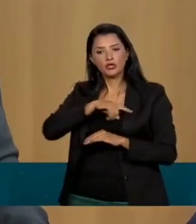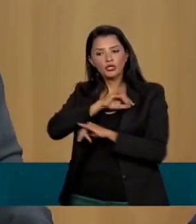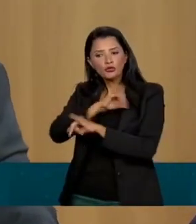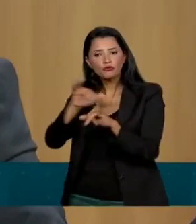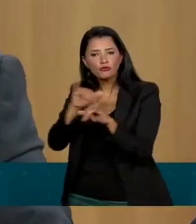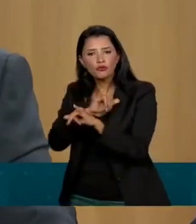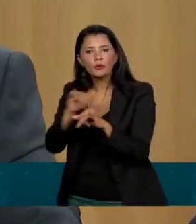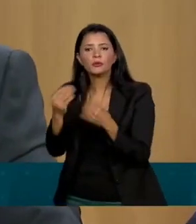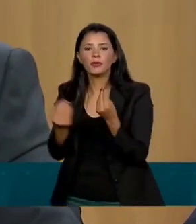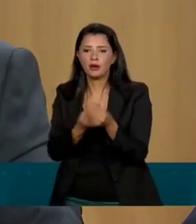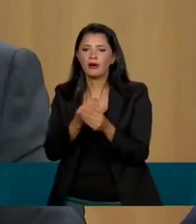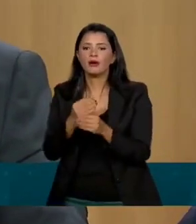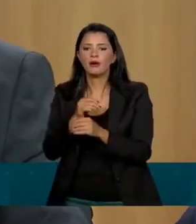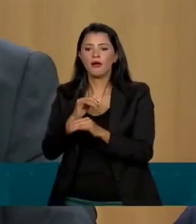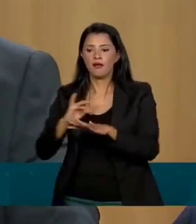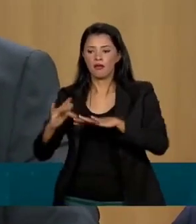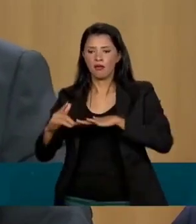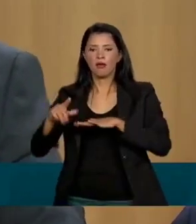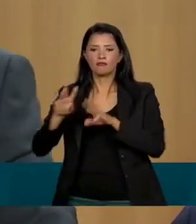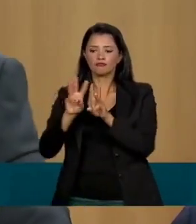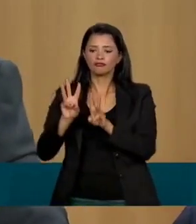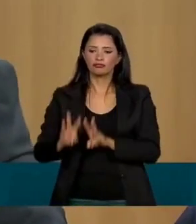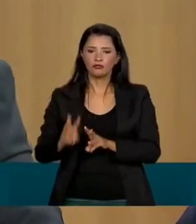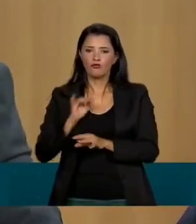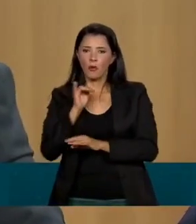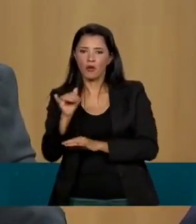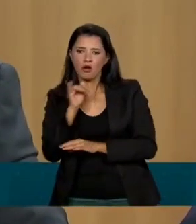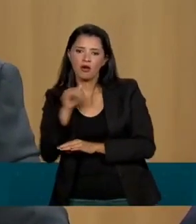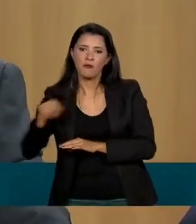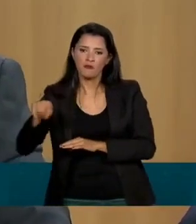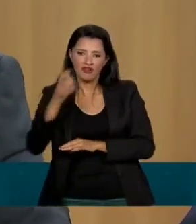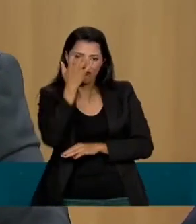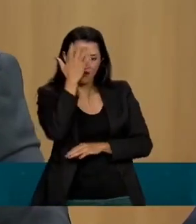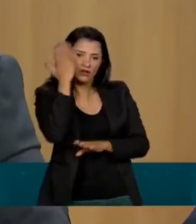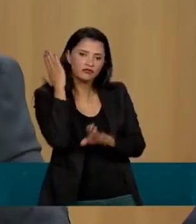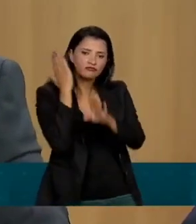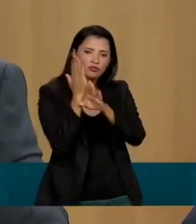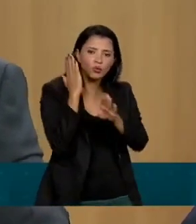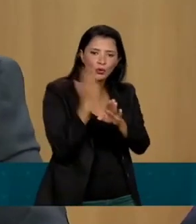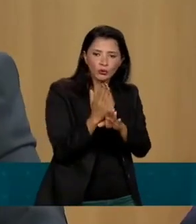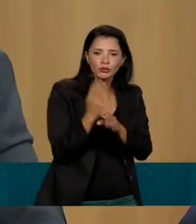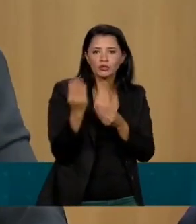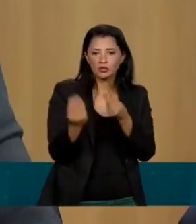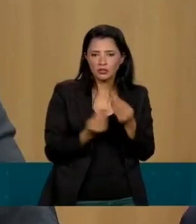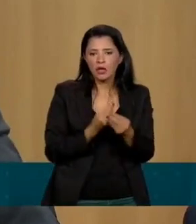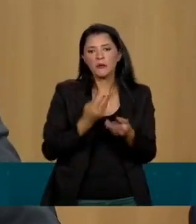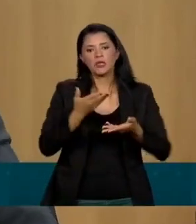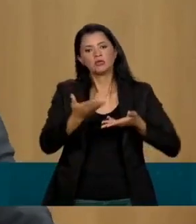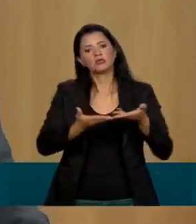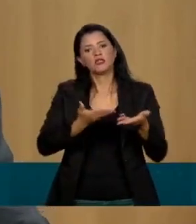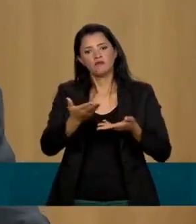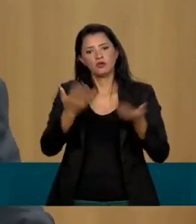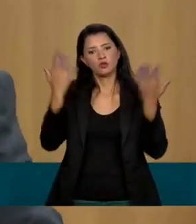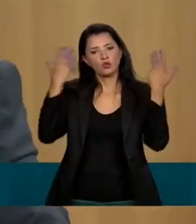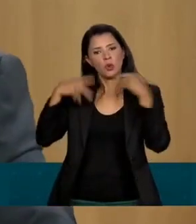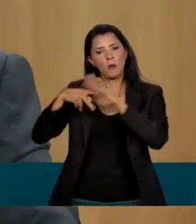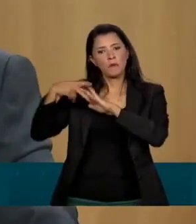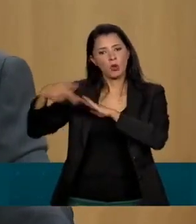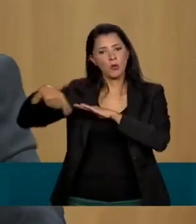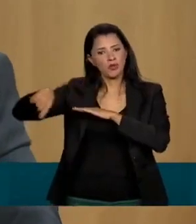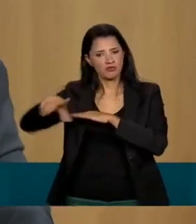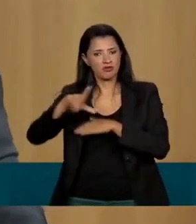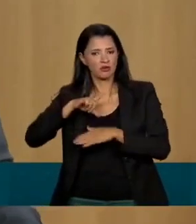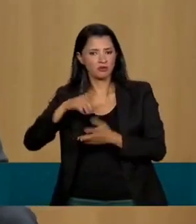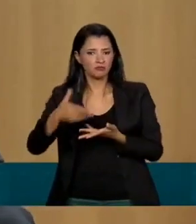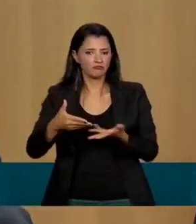informar às plataformas para facilitar a identificação pelos serviços automatizados dessas